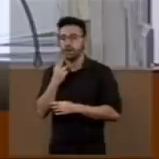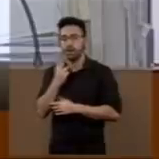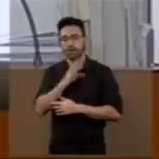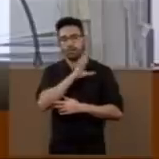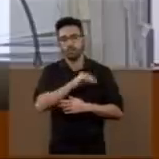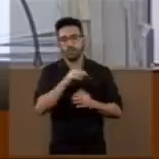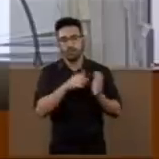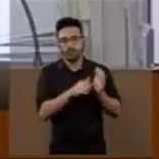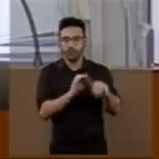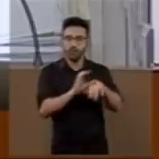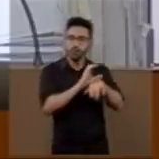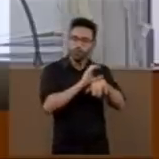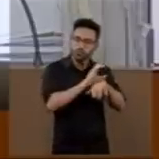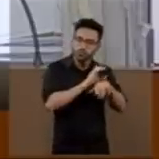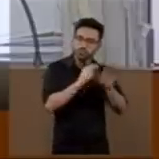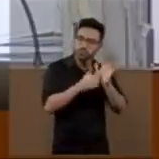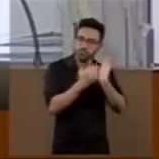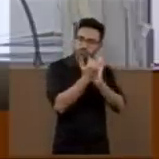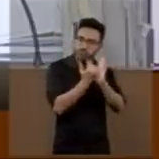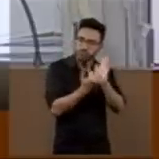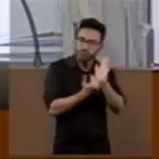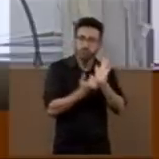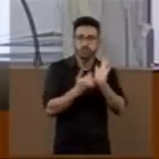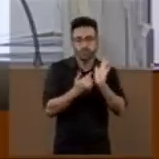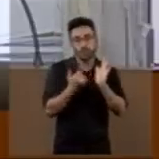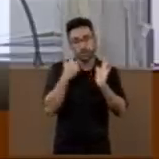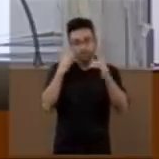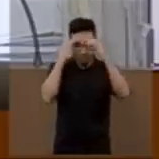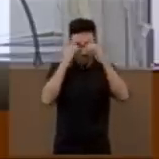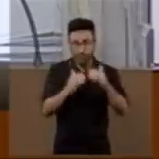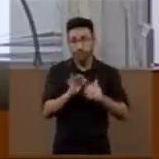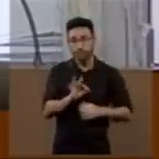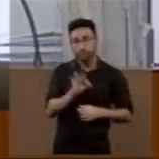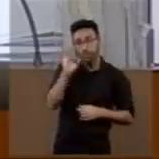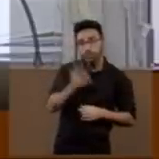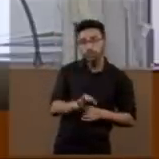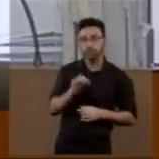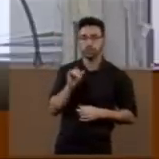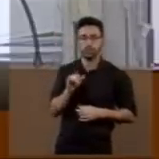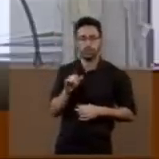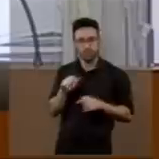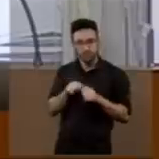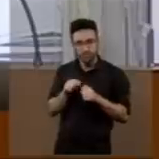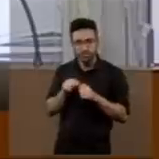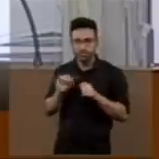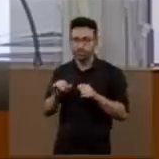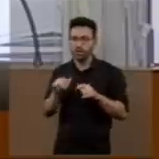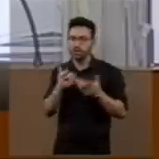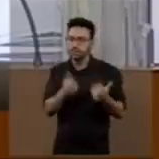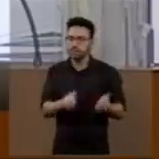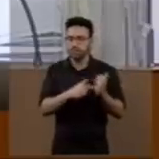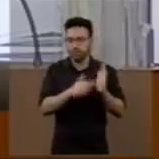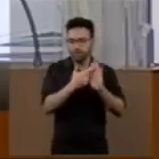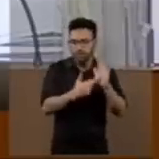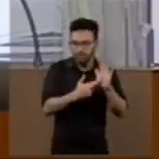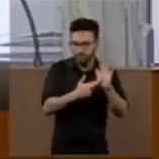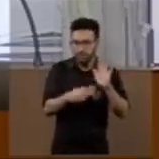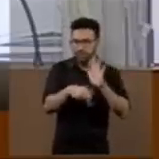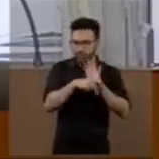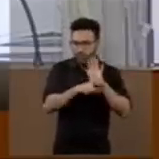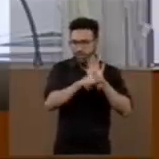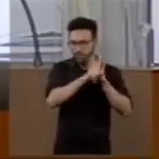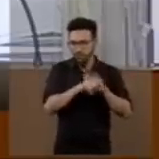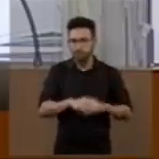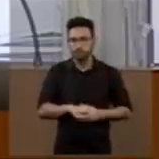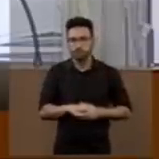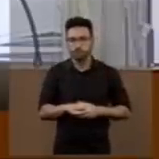adotada legitimamente, assegurando a proporcionalidade e a razoabilidade na aplicação das normas impugnadas, retirando-lhes